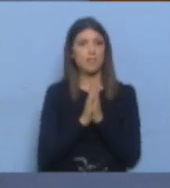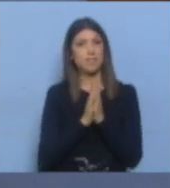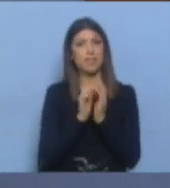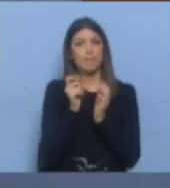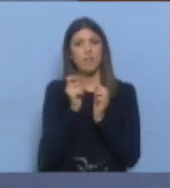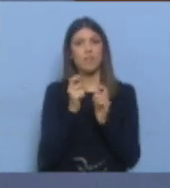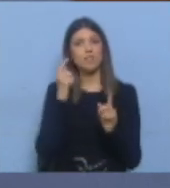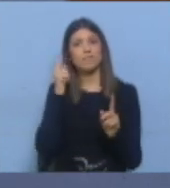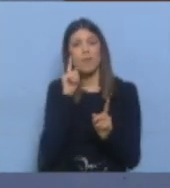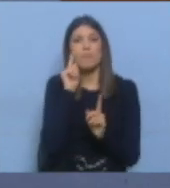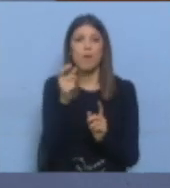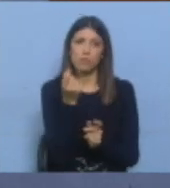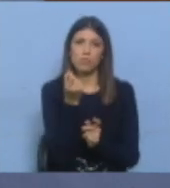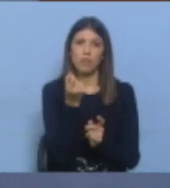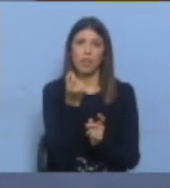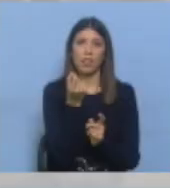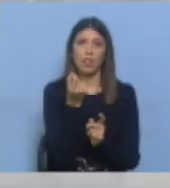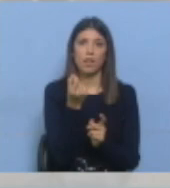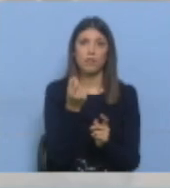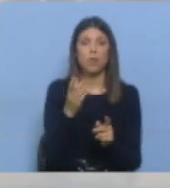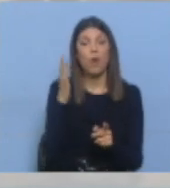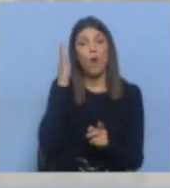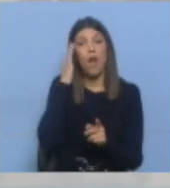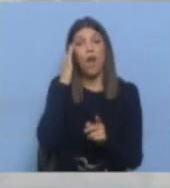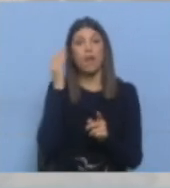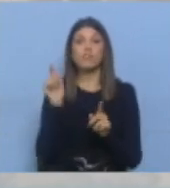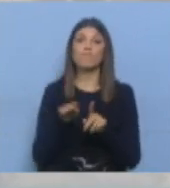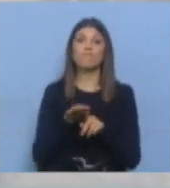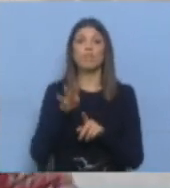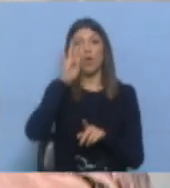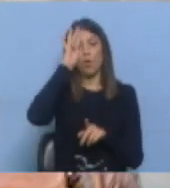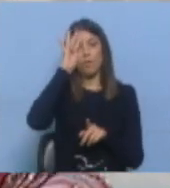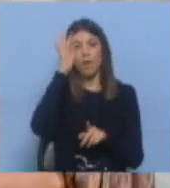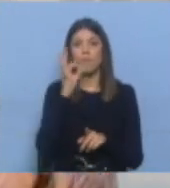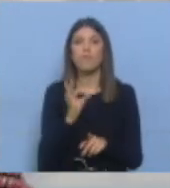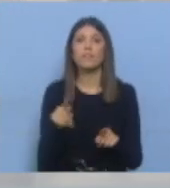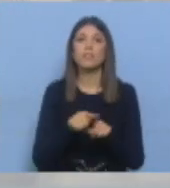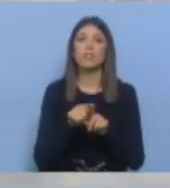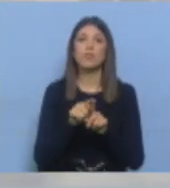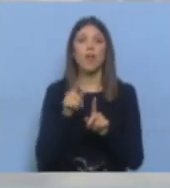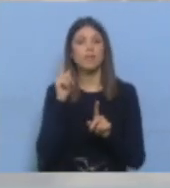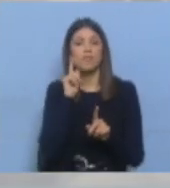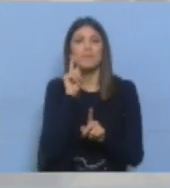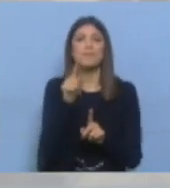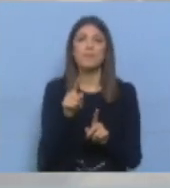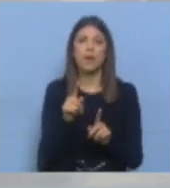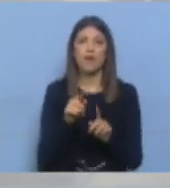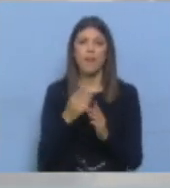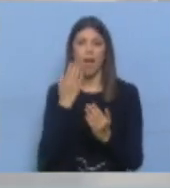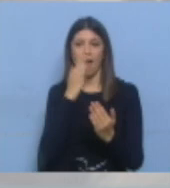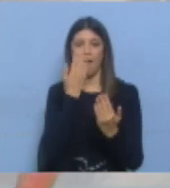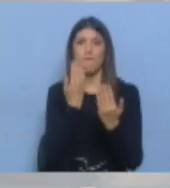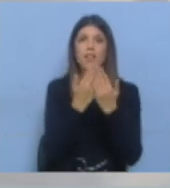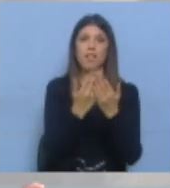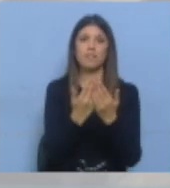de Pedro é mesmo isso, é provocar, não é? E ele tem uma passada que eu acho que vai mais à frente do que o corpo pesado da Igreja, mas acho que há uma grande